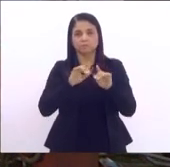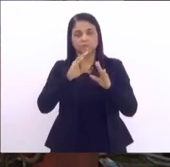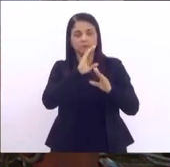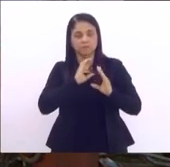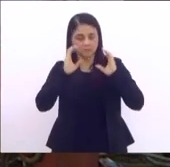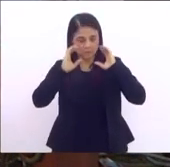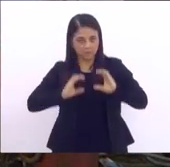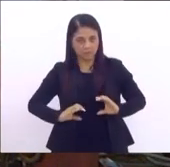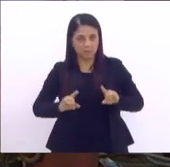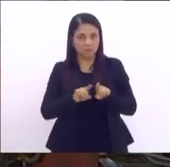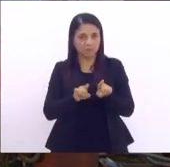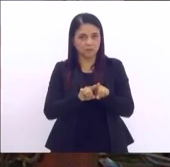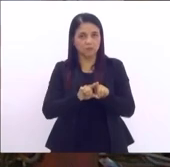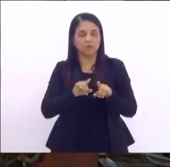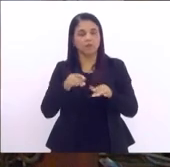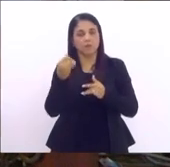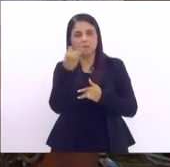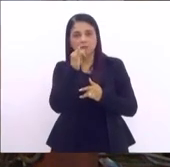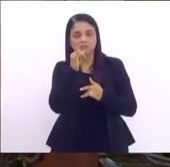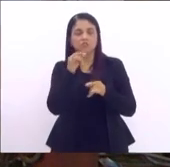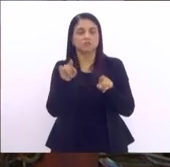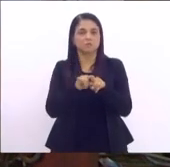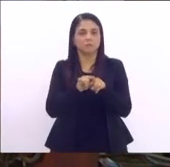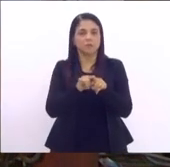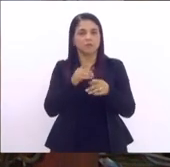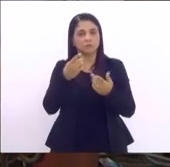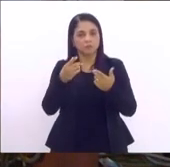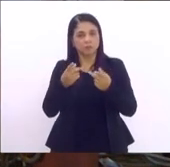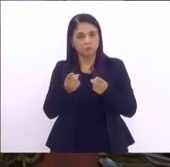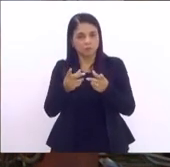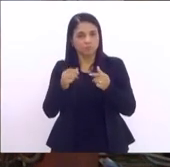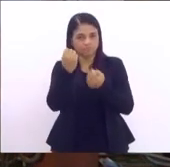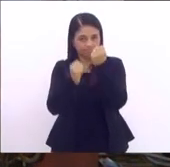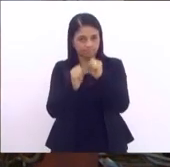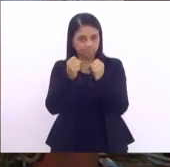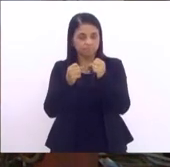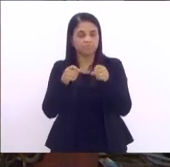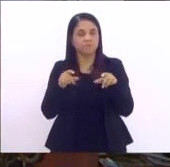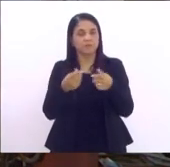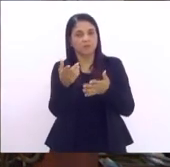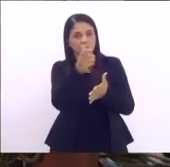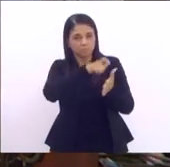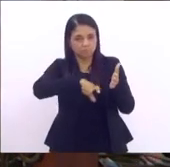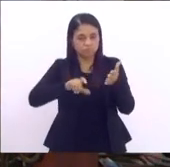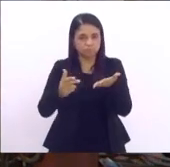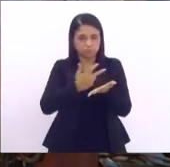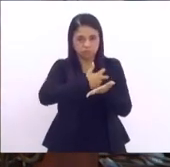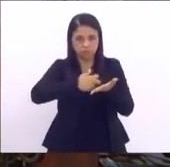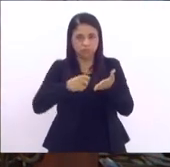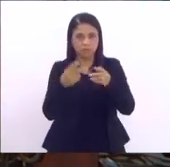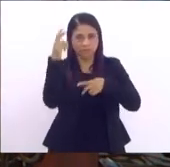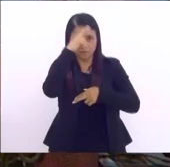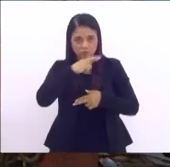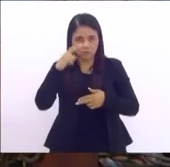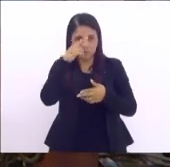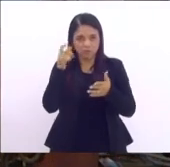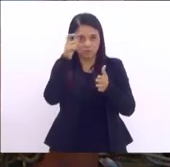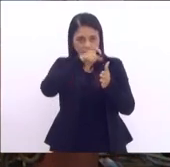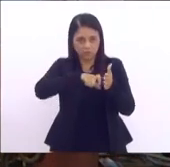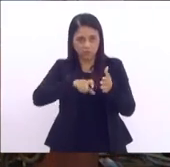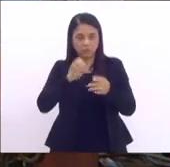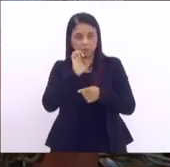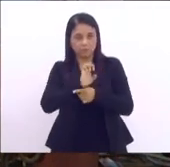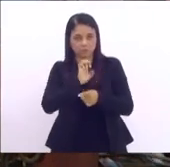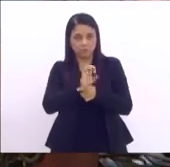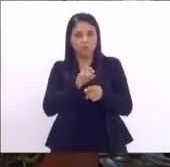Indústria e Comércio, de Tributação, Controle da Arrecadação Estadual e de Fiscalização dos Tributos Estaduais, e de Orçamento,